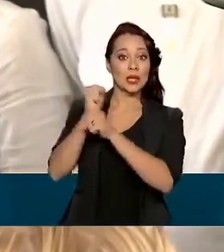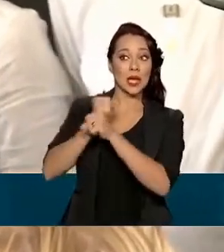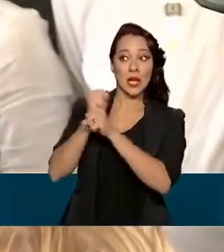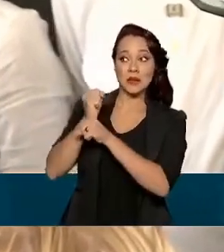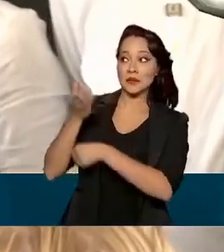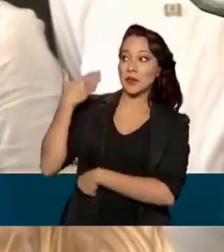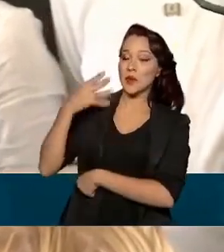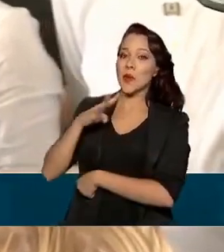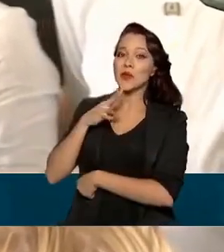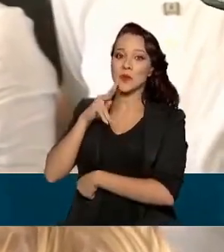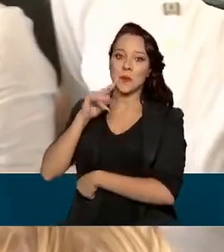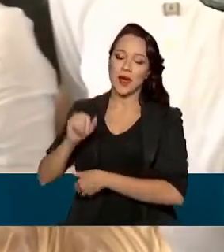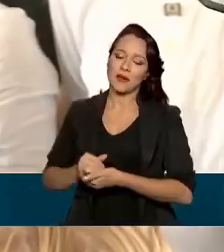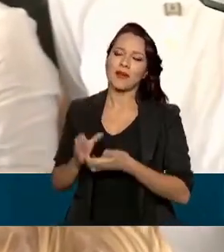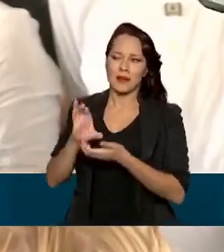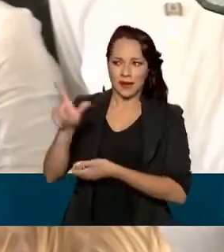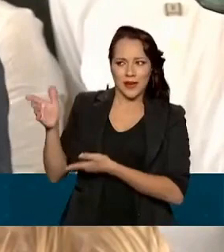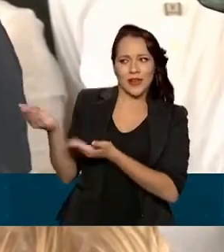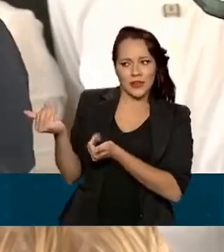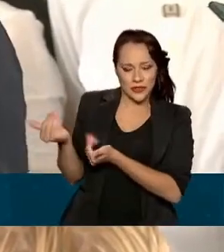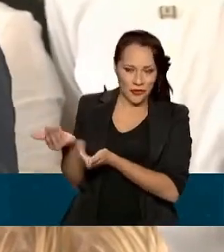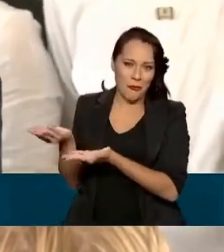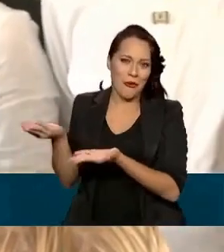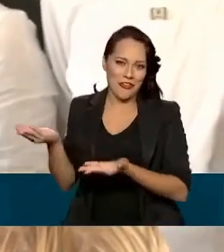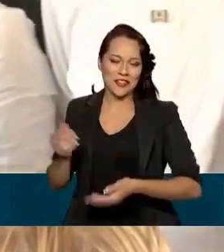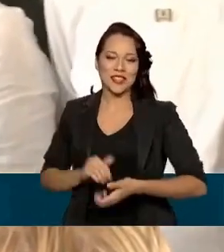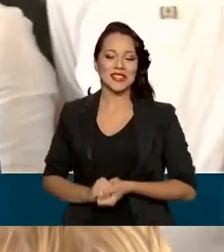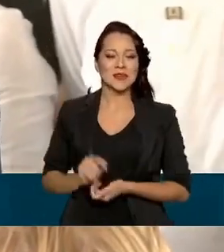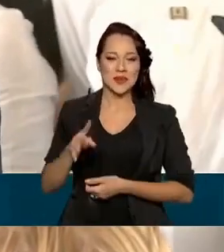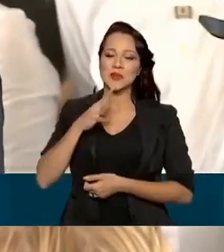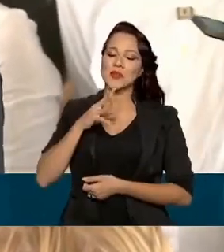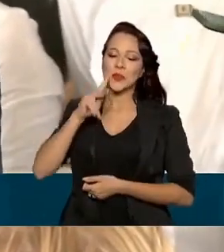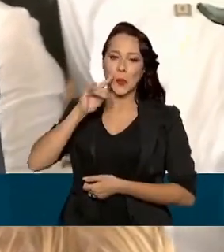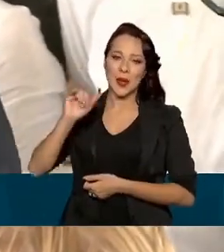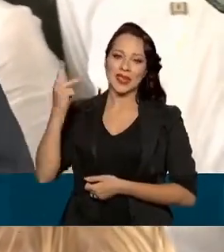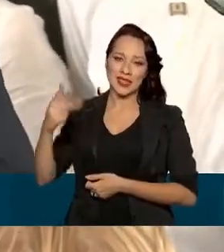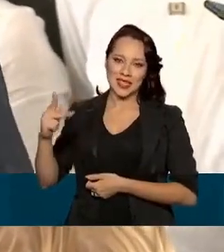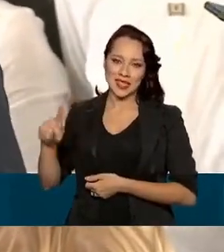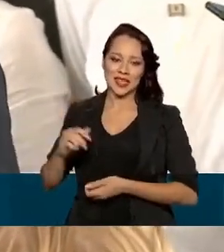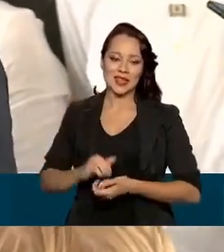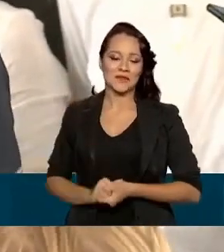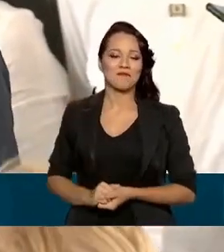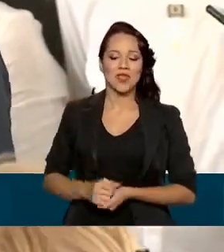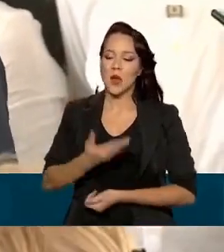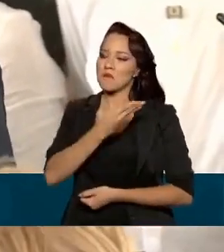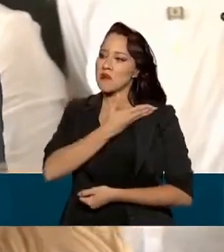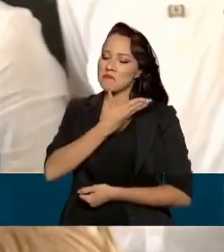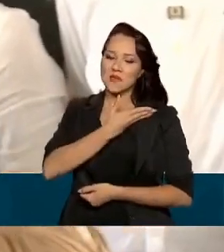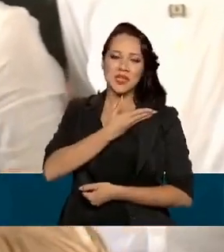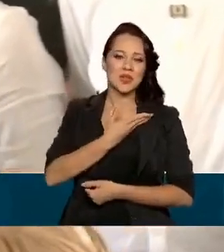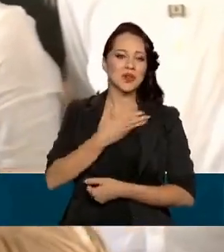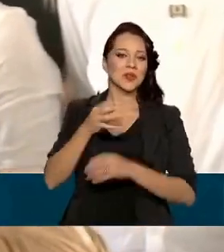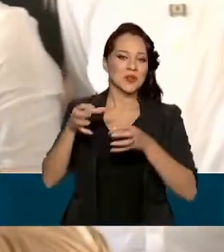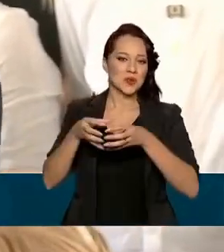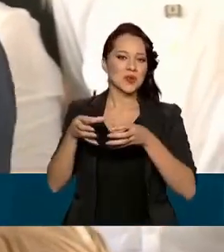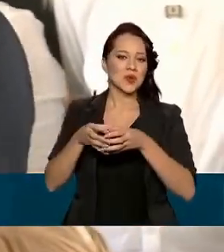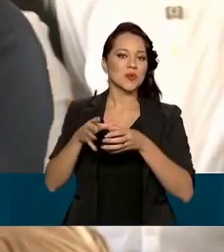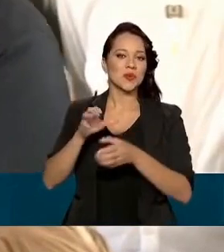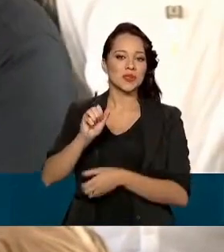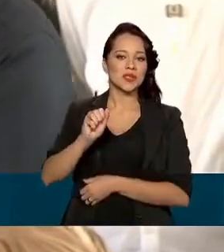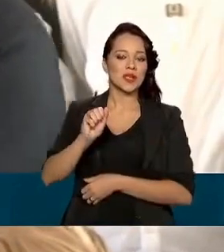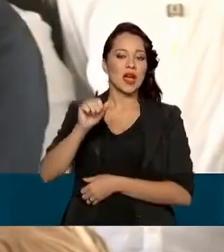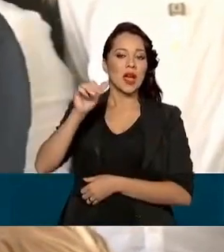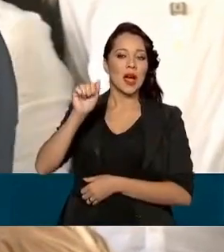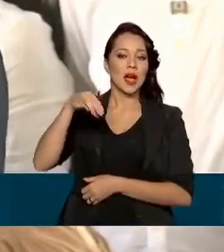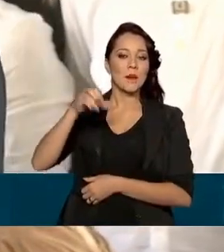conheci o pai dela. Ela não tem essa idade, obviamente, né? Mas conheci o pai dela, e é um colega de turma da Academia Militar das Agulhas Negras,